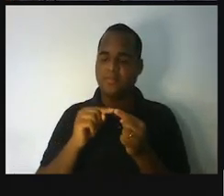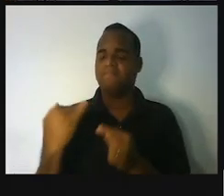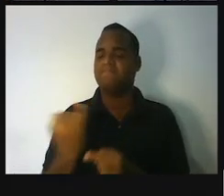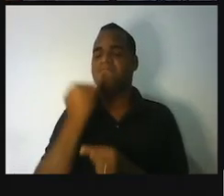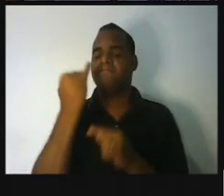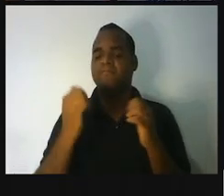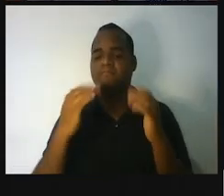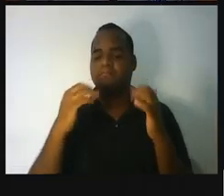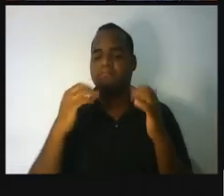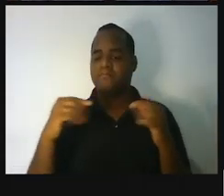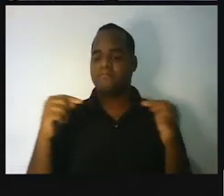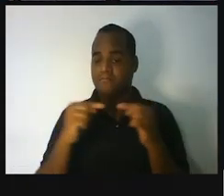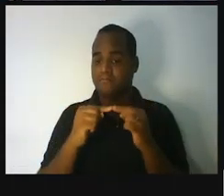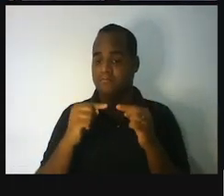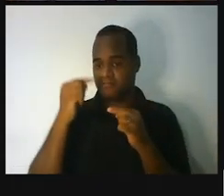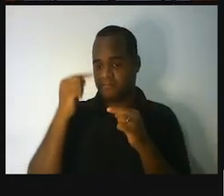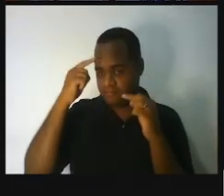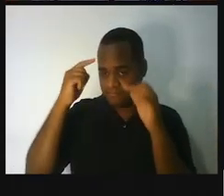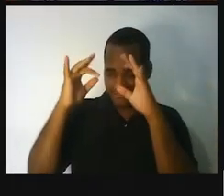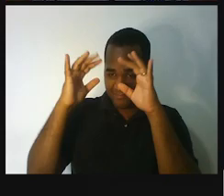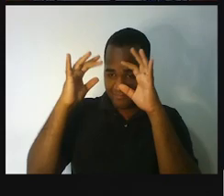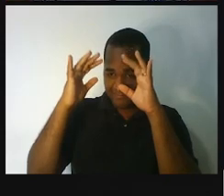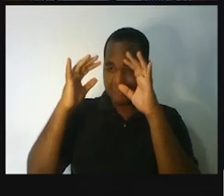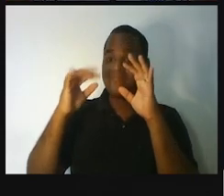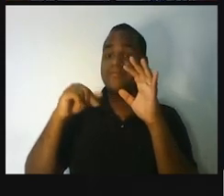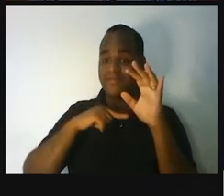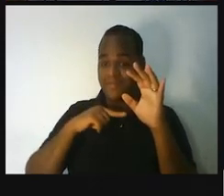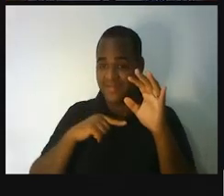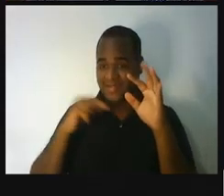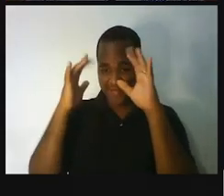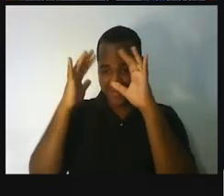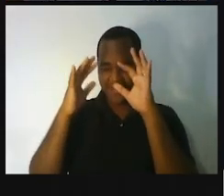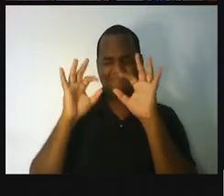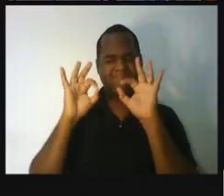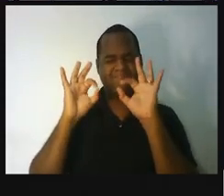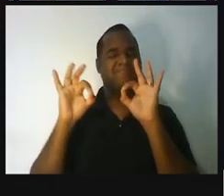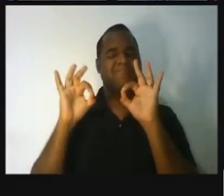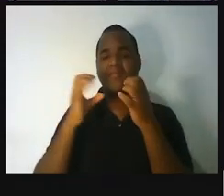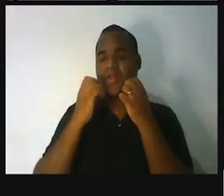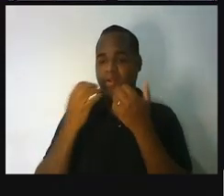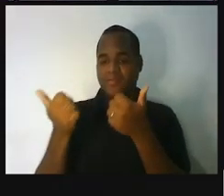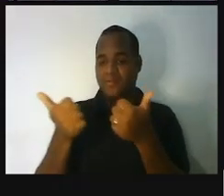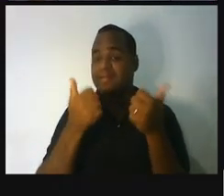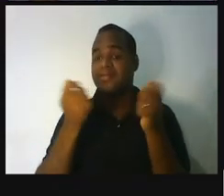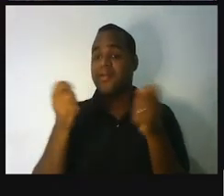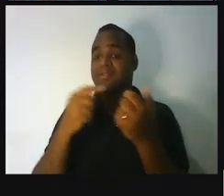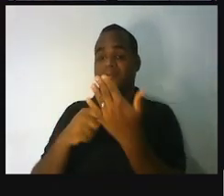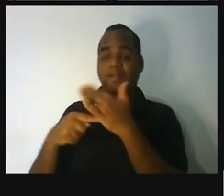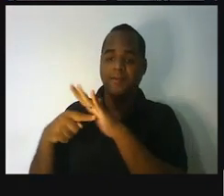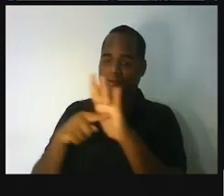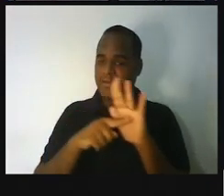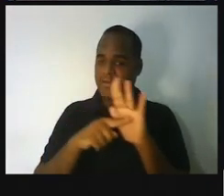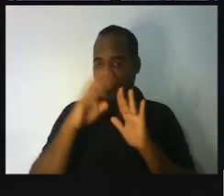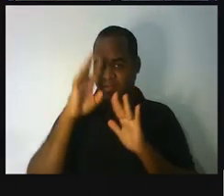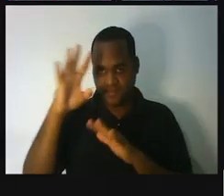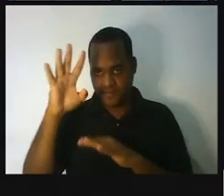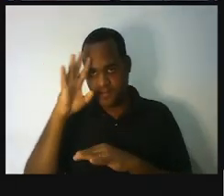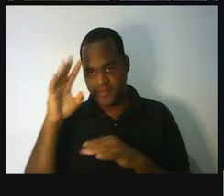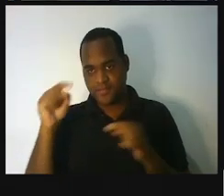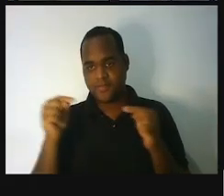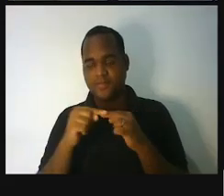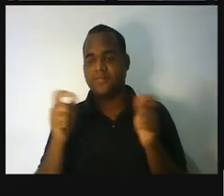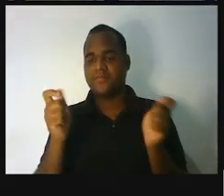importante, que é o nosso cérebro, esse órgãozinho tão incrível que nos ajuda a pensar e a raciocinar,